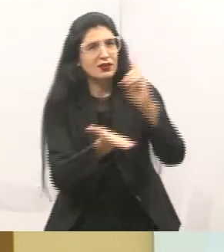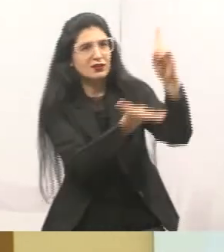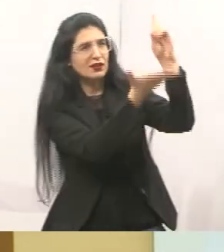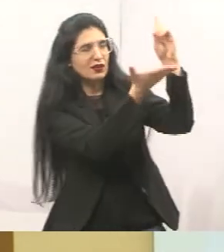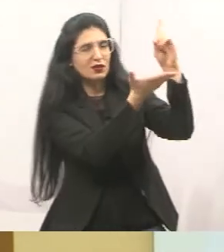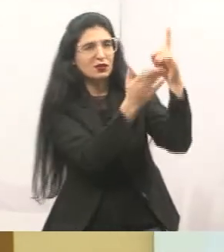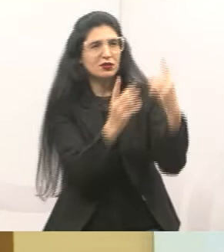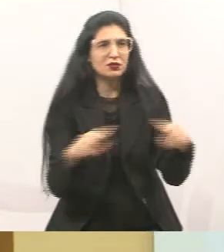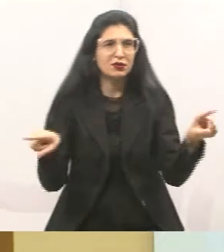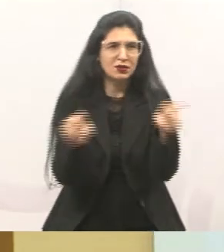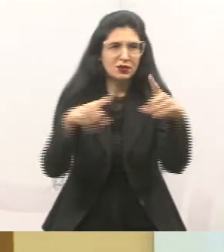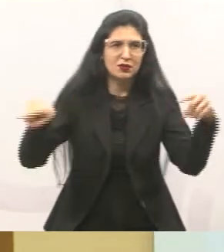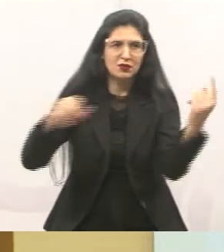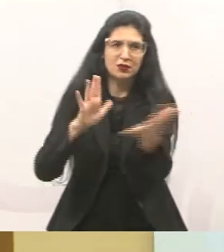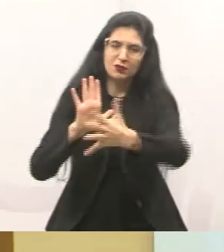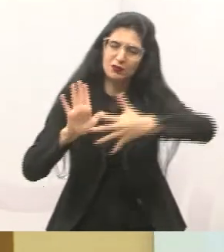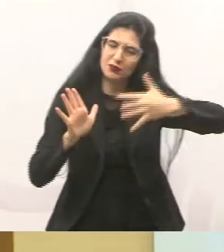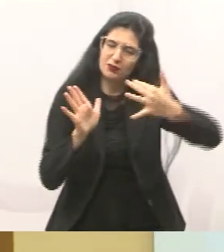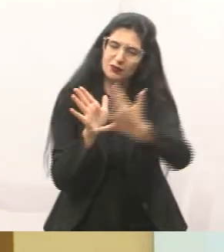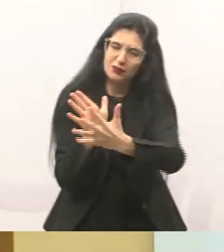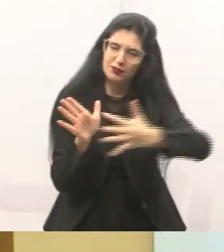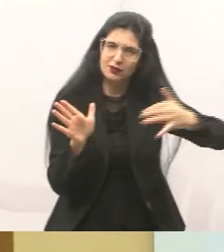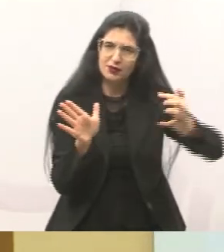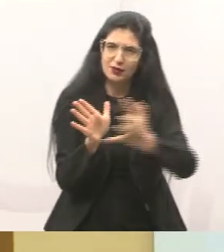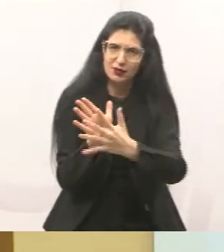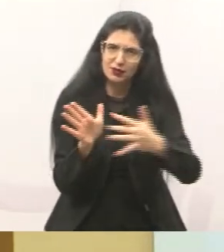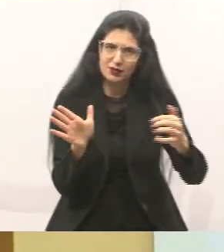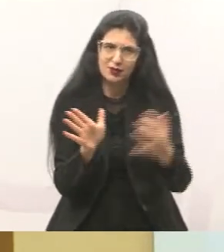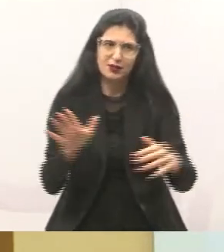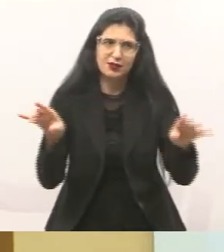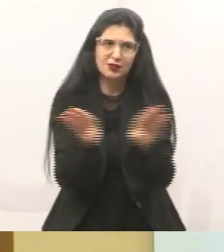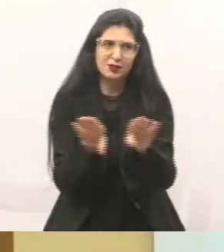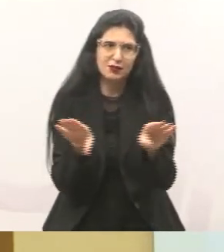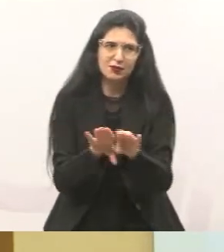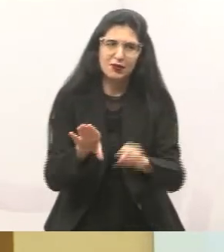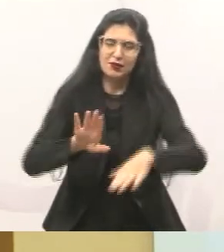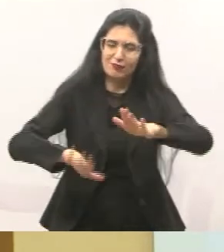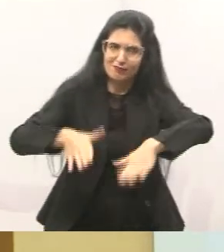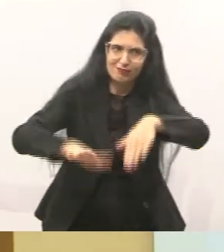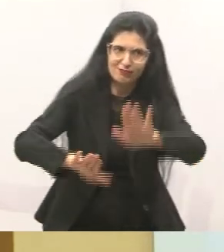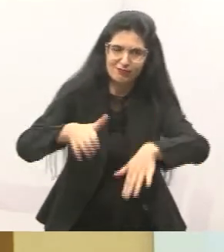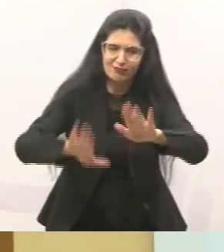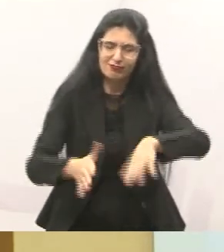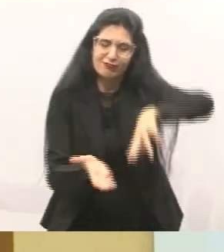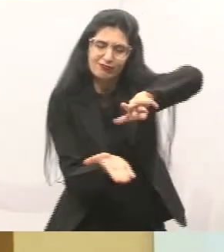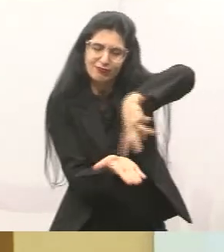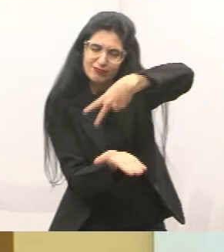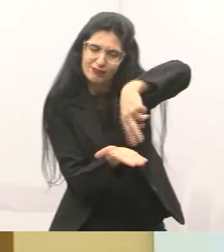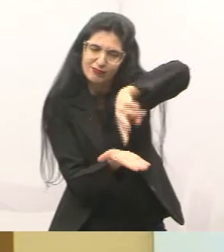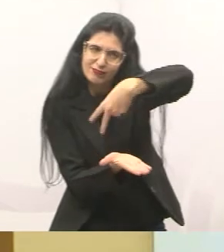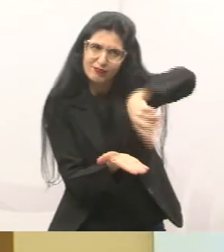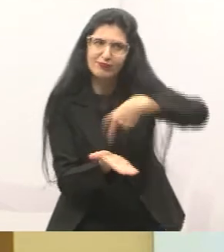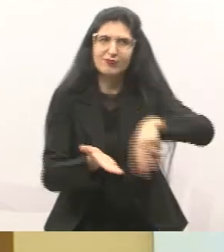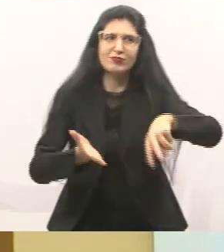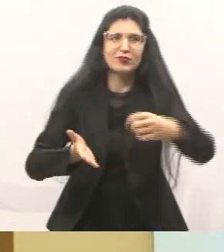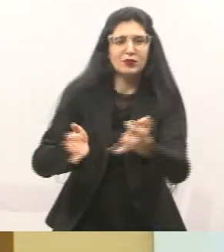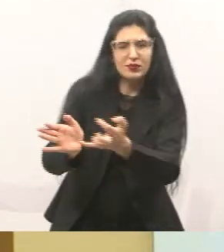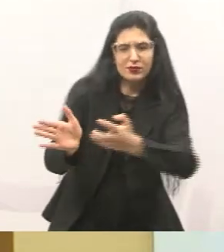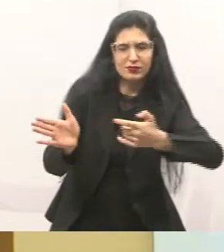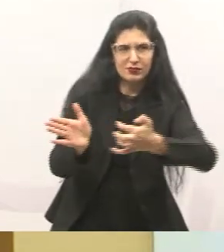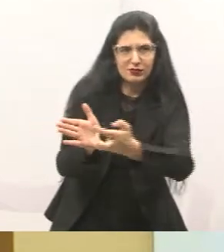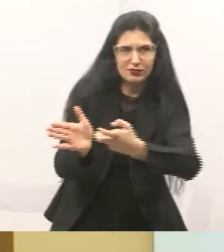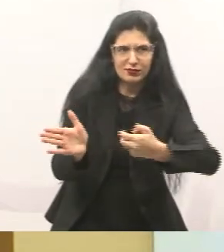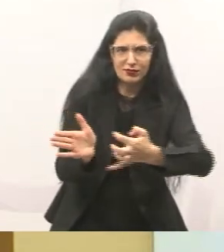harpa, louvai-o com o tamborim e a dança, louvai-o com instrumentos e cordas e órgãos,